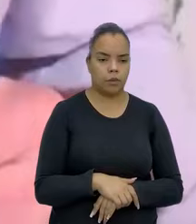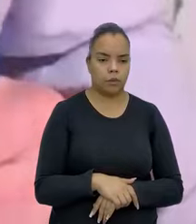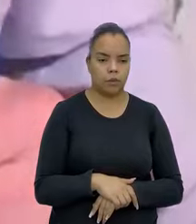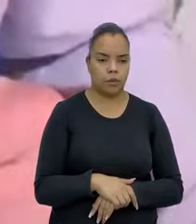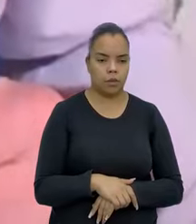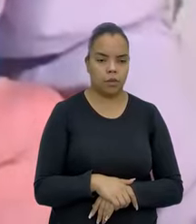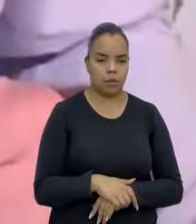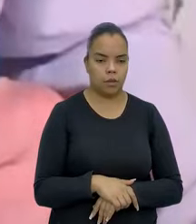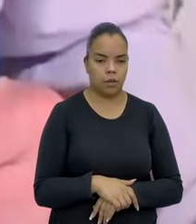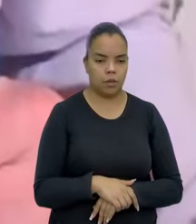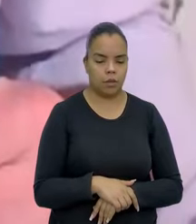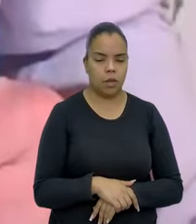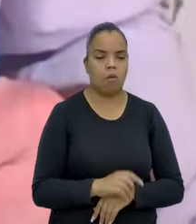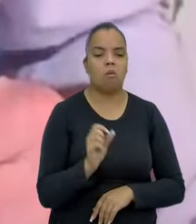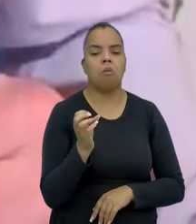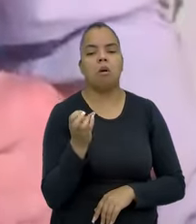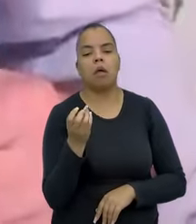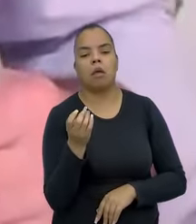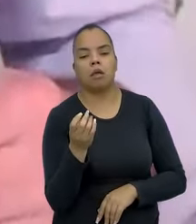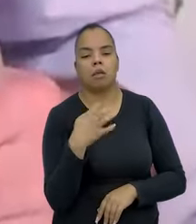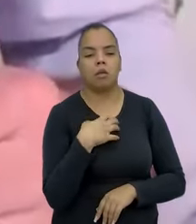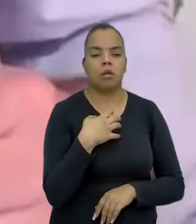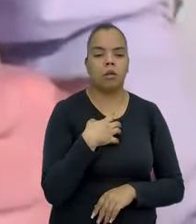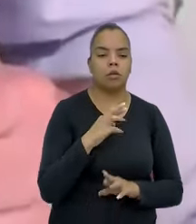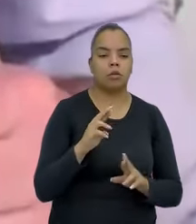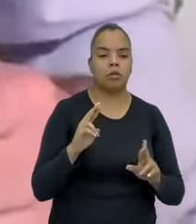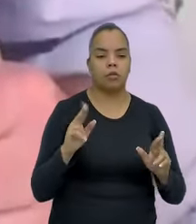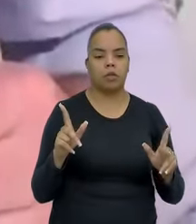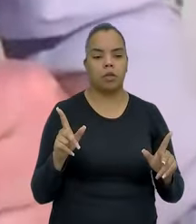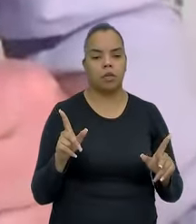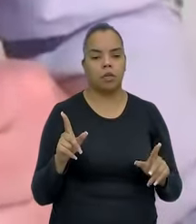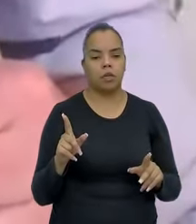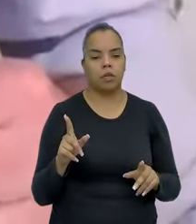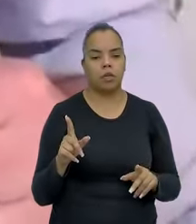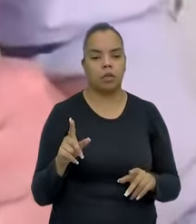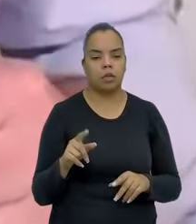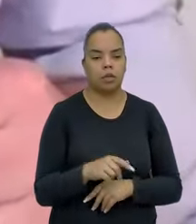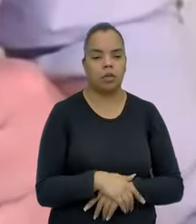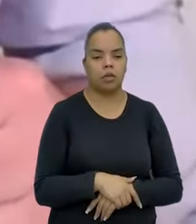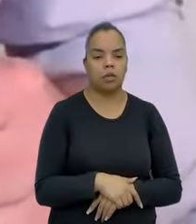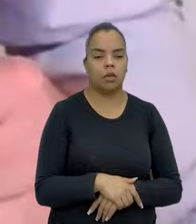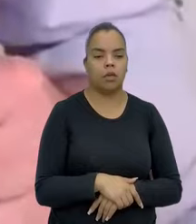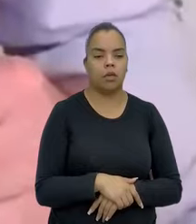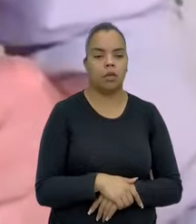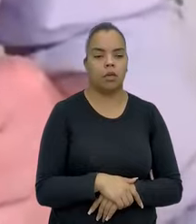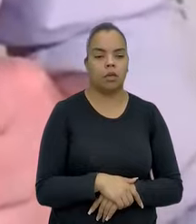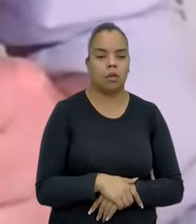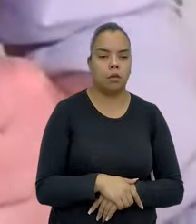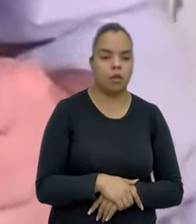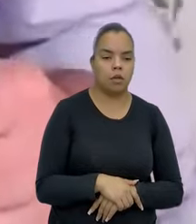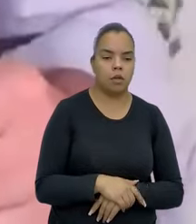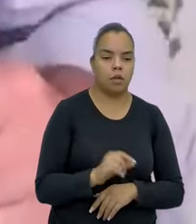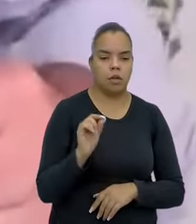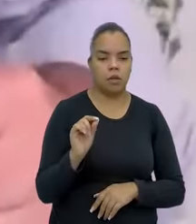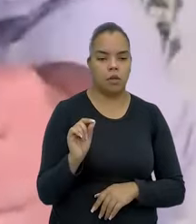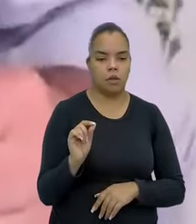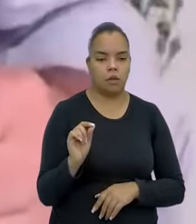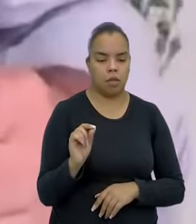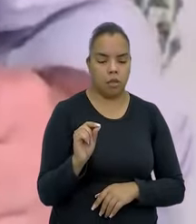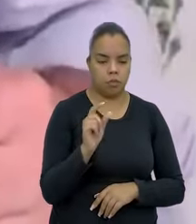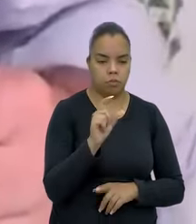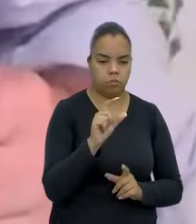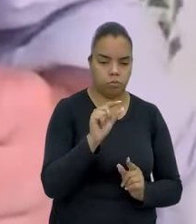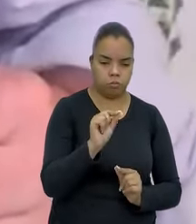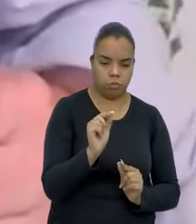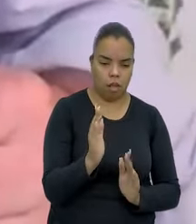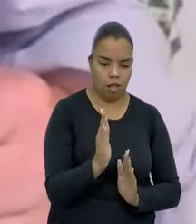furo quantas maneiras diferentes né então aqui olha trocando dois pinos e apenas um furo troquei para o